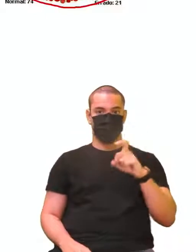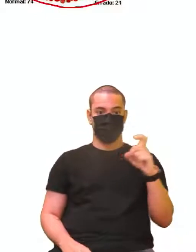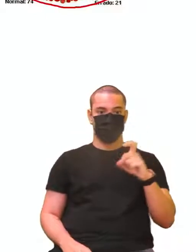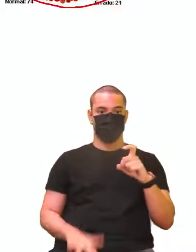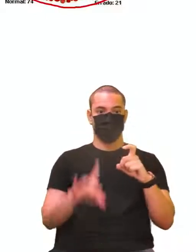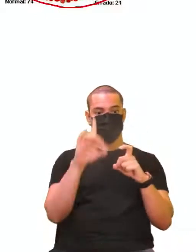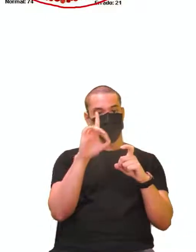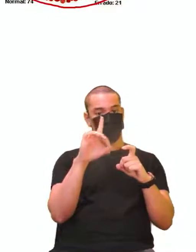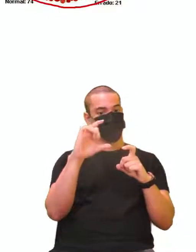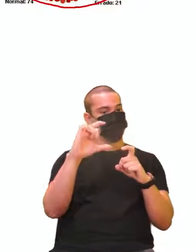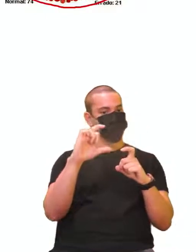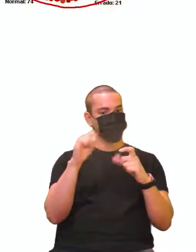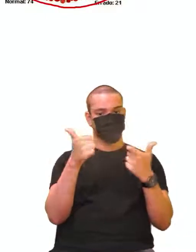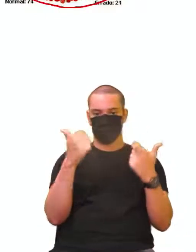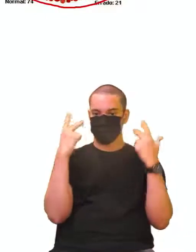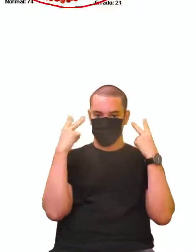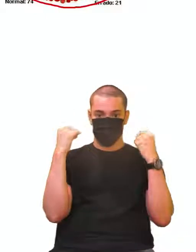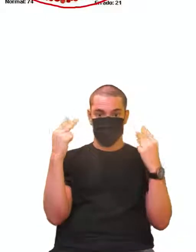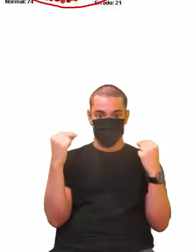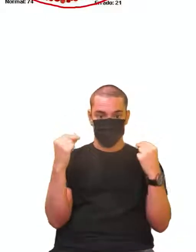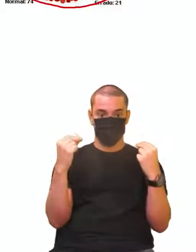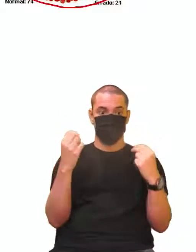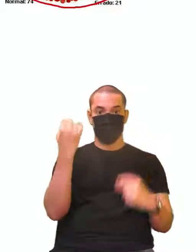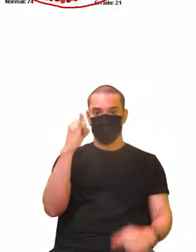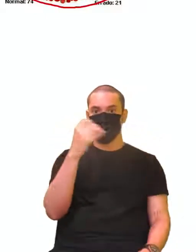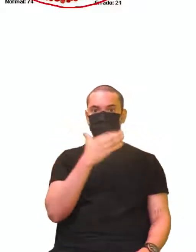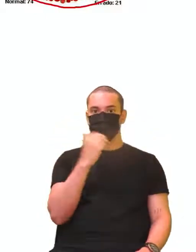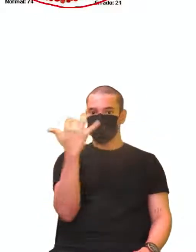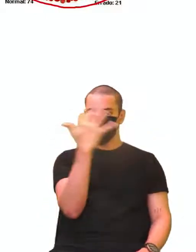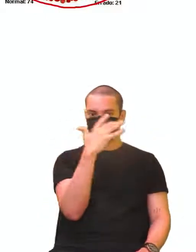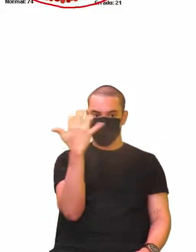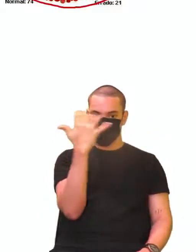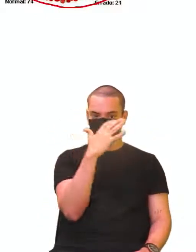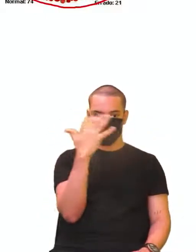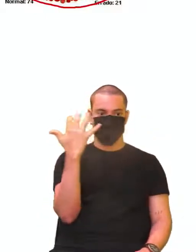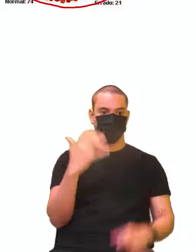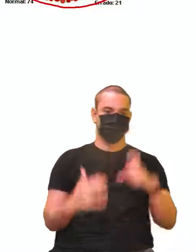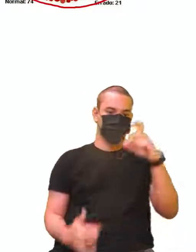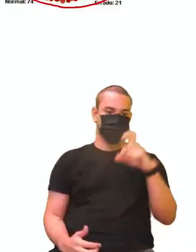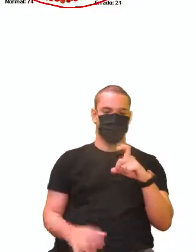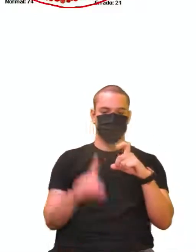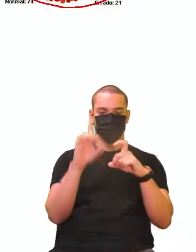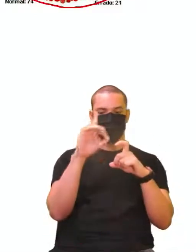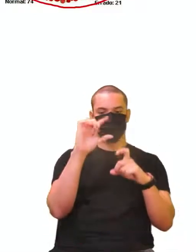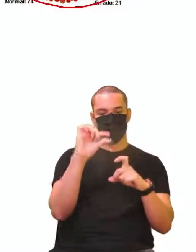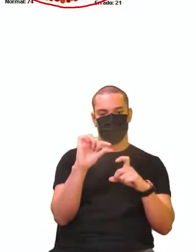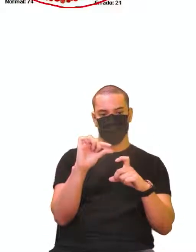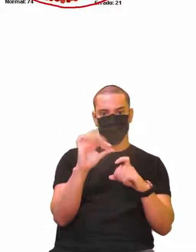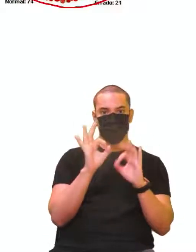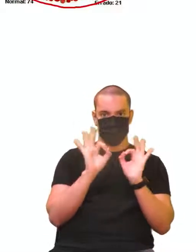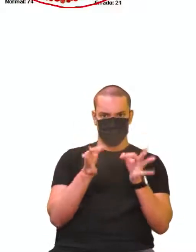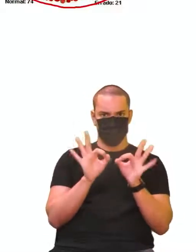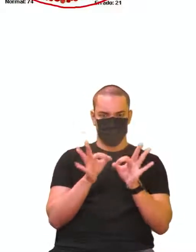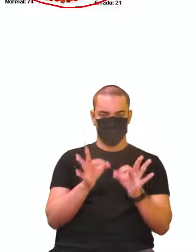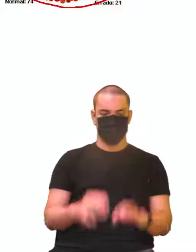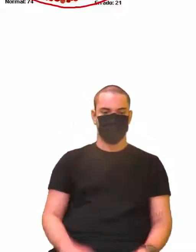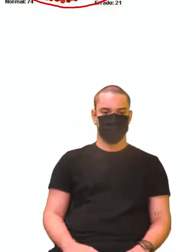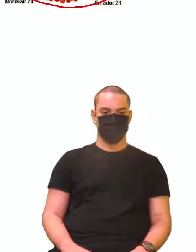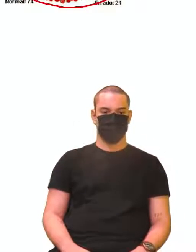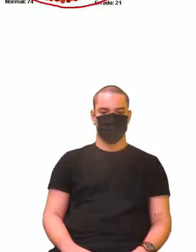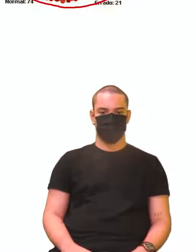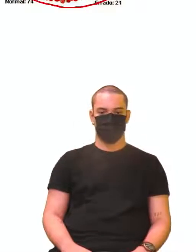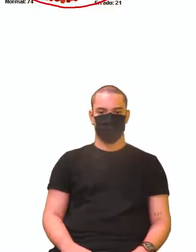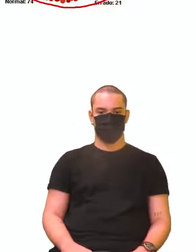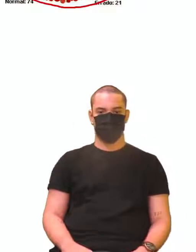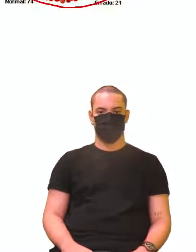Dzão, aí ele vai ser normal. E no daltônico também no X o Dzinho, tá bom? Para ser